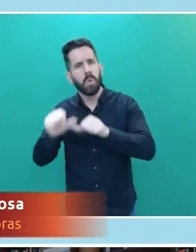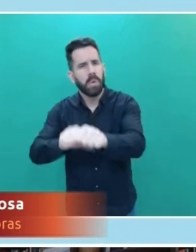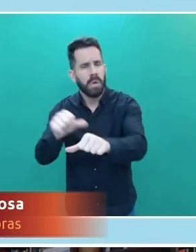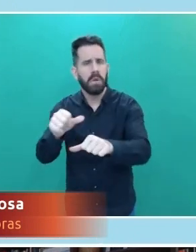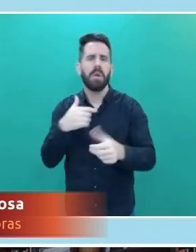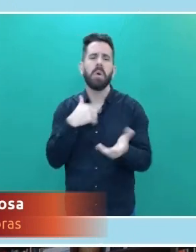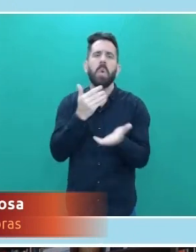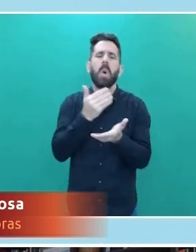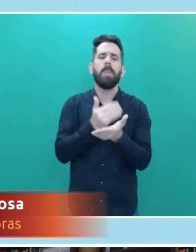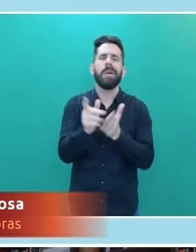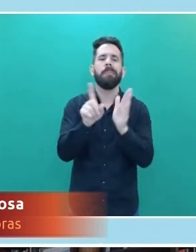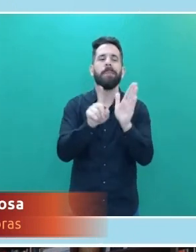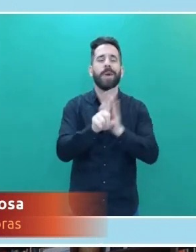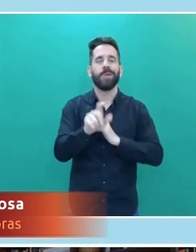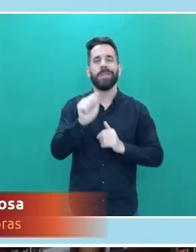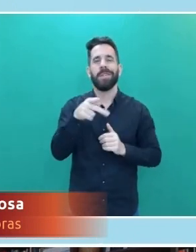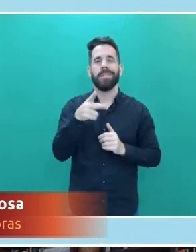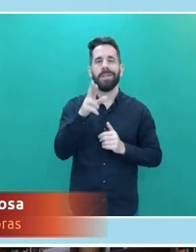Pedro.